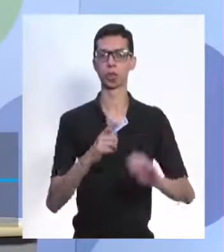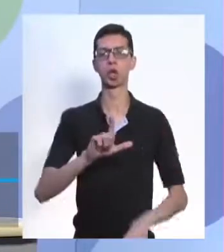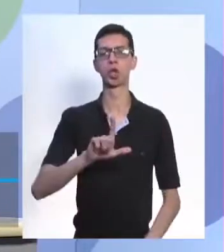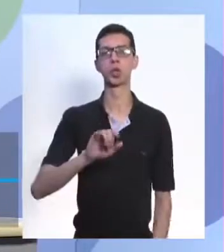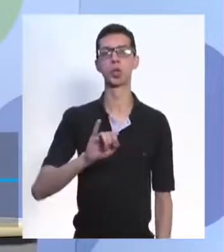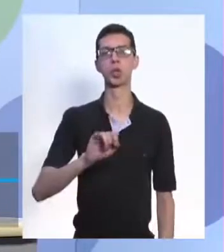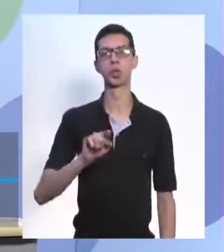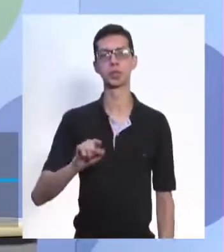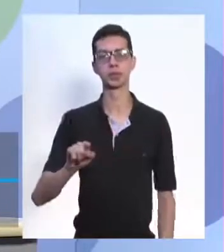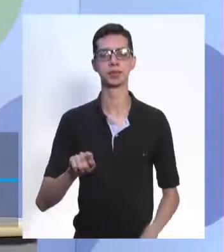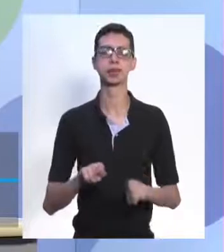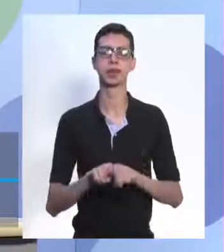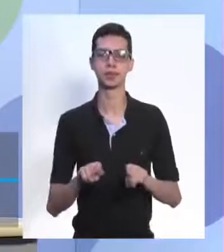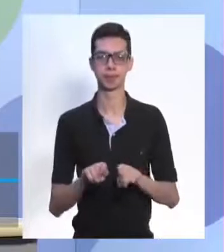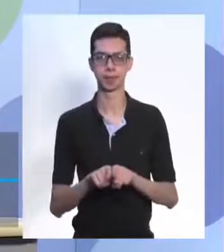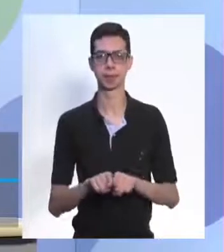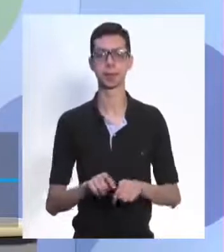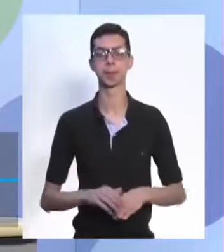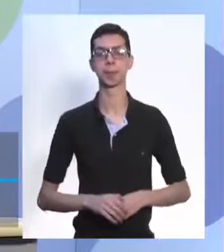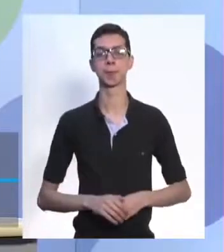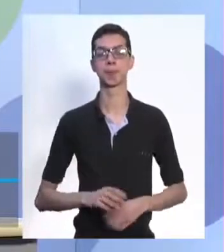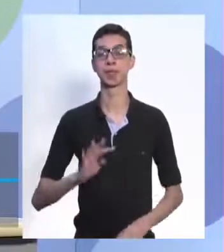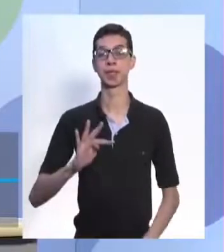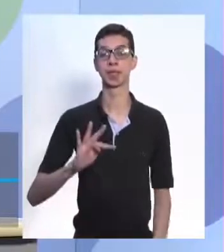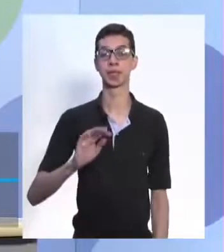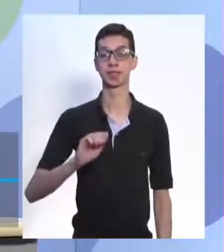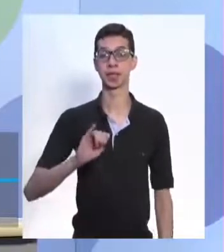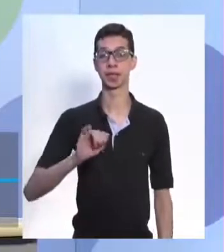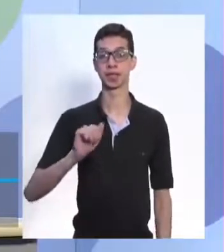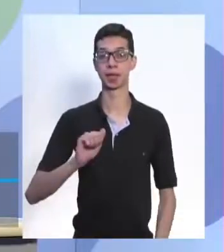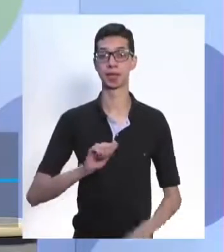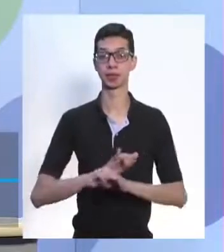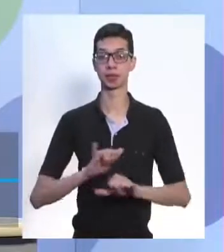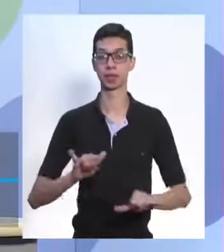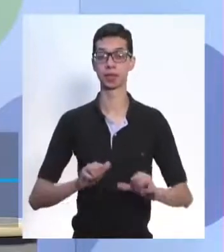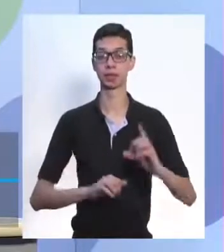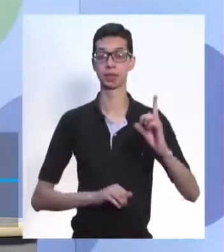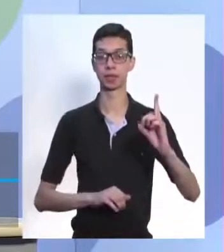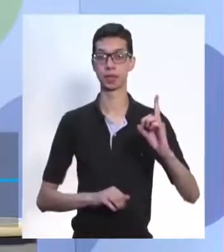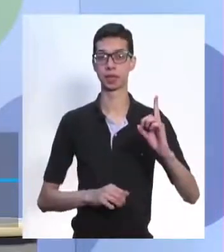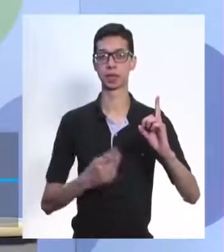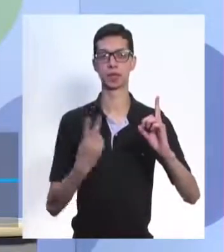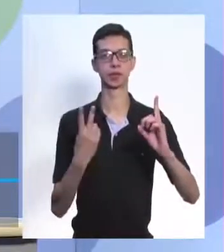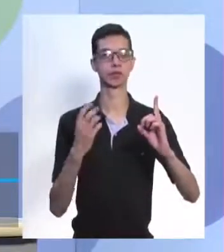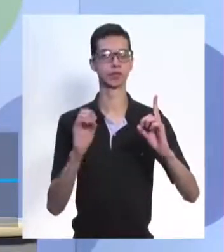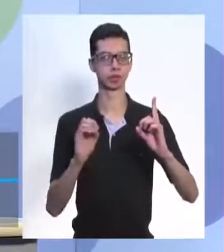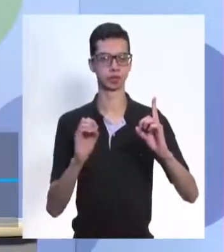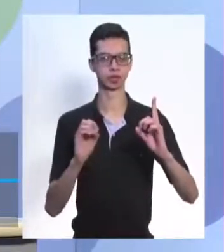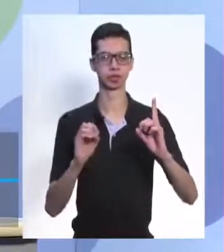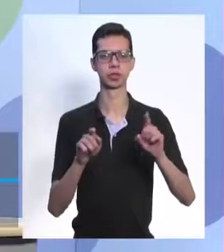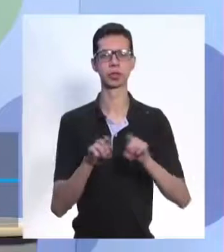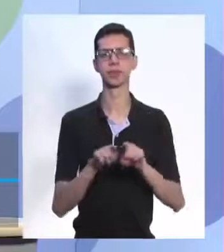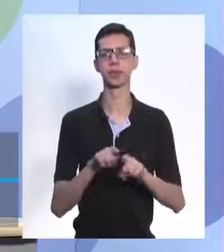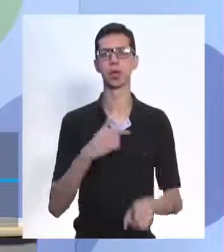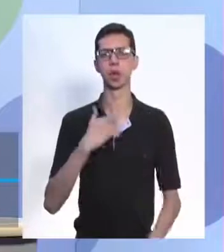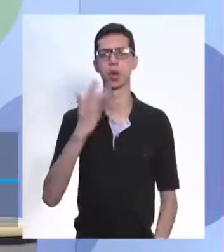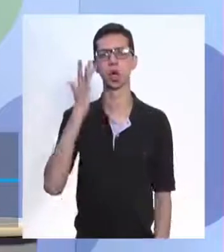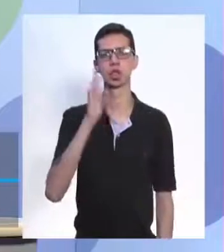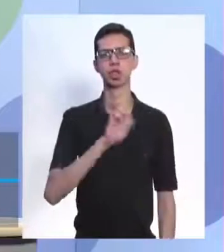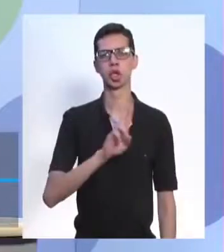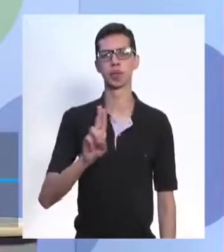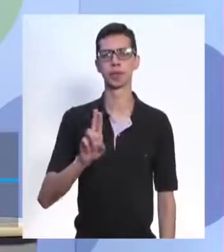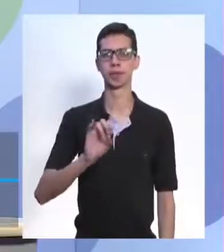também. A Tainá, D igual a 20. Eu acho que é Imane o nome.